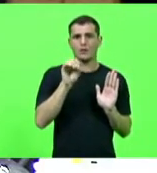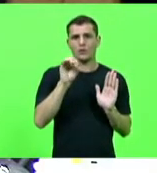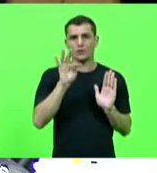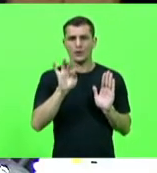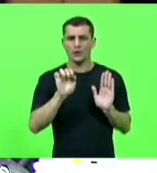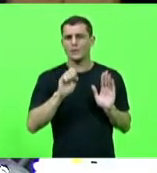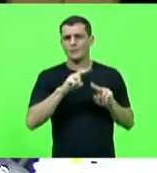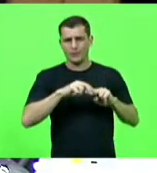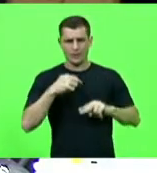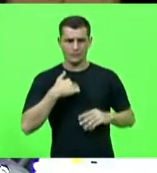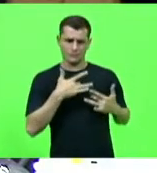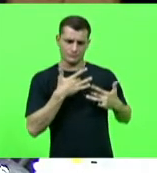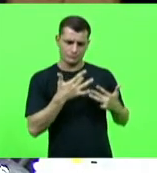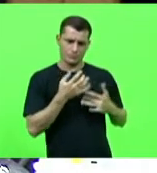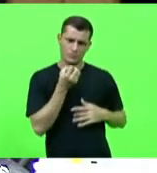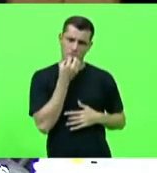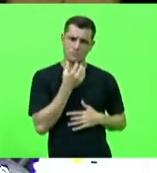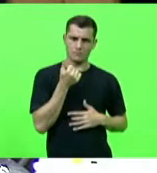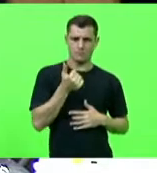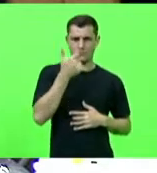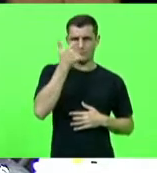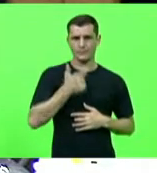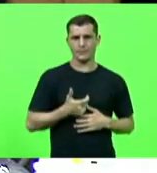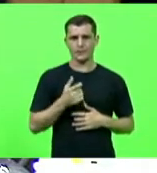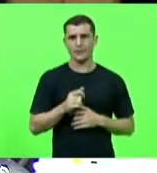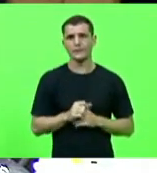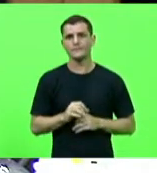bondoso. Pô,